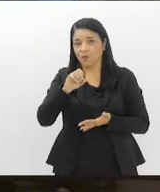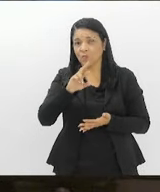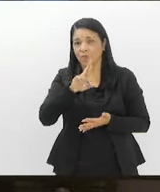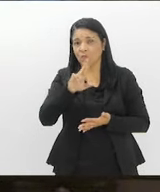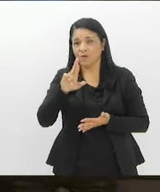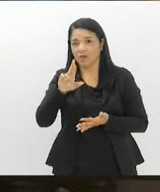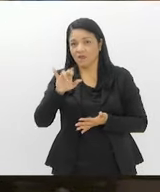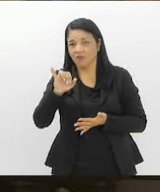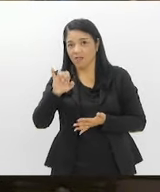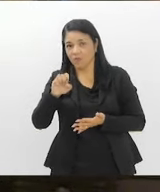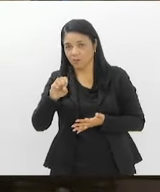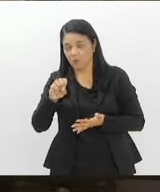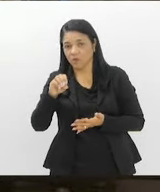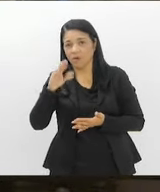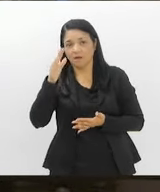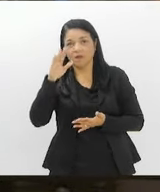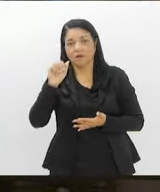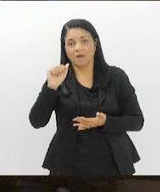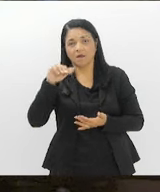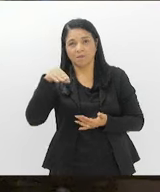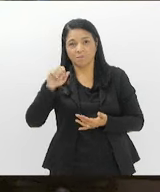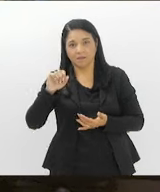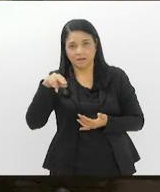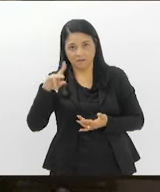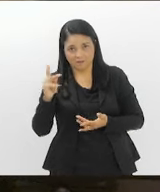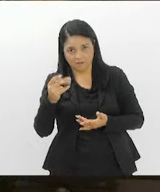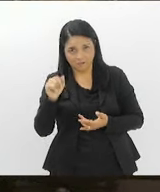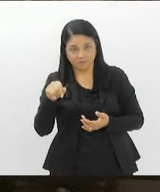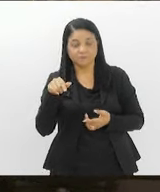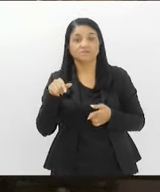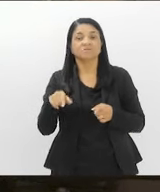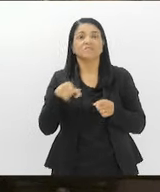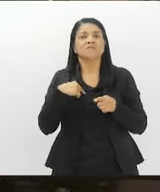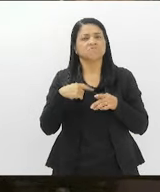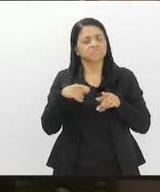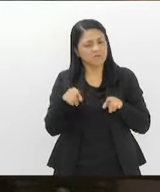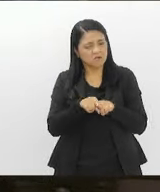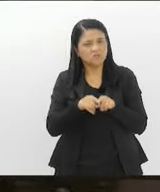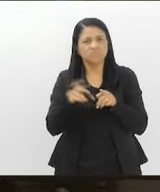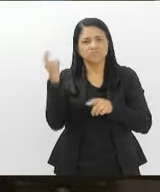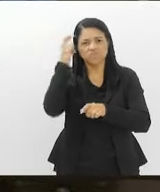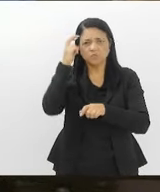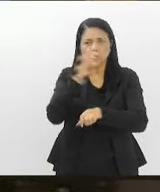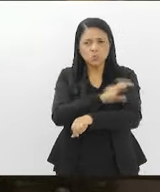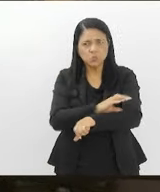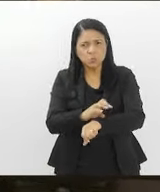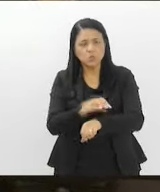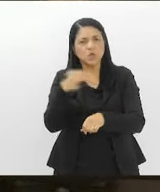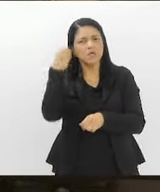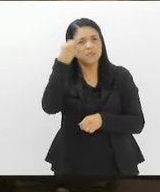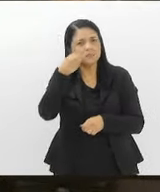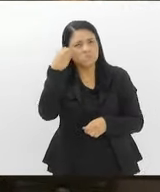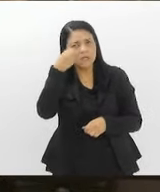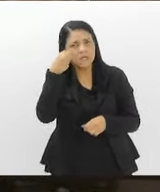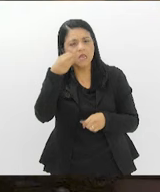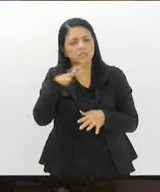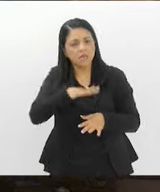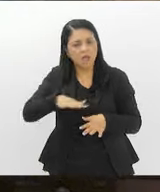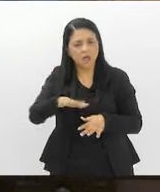para o jornalismo, mas também que se aplica a todas as áreas, com muita bagagem cultural, com muita experiência na área do